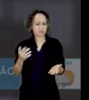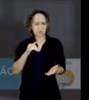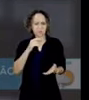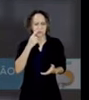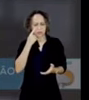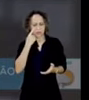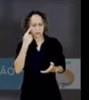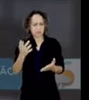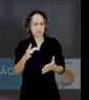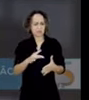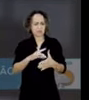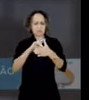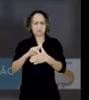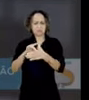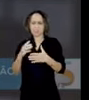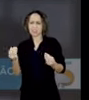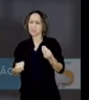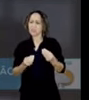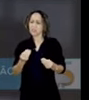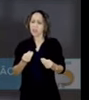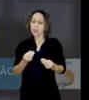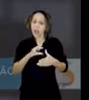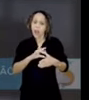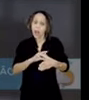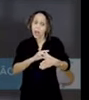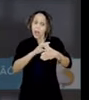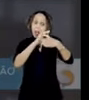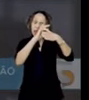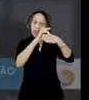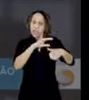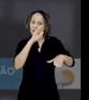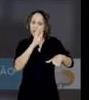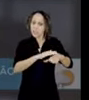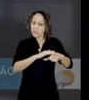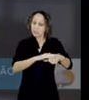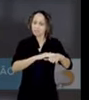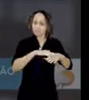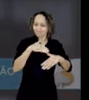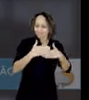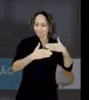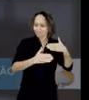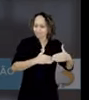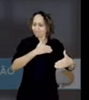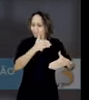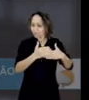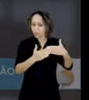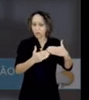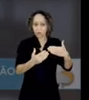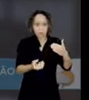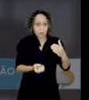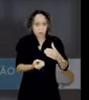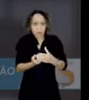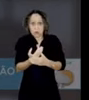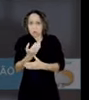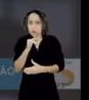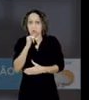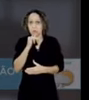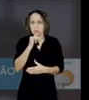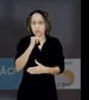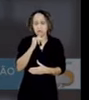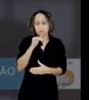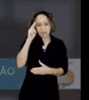Você não cria uma figura como o Riquião todo dia no estado do Paraná. Você pode ter um senador, mas você não terá um Riquião. E você pode